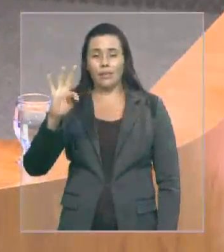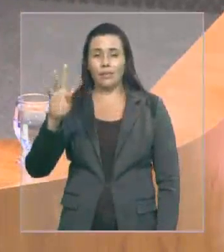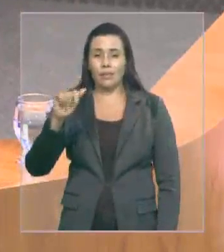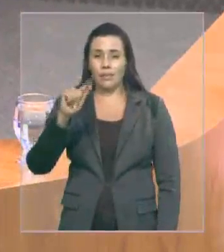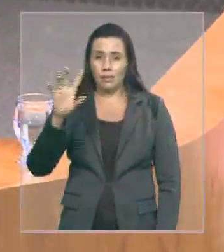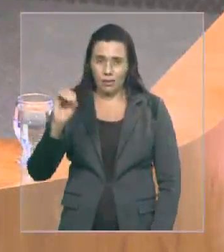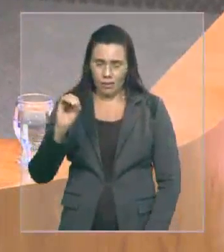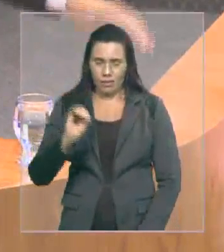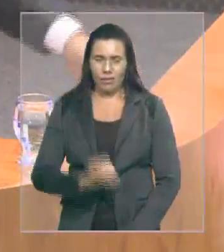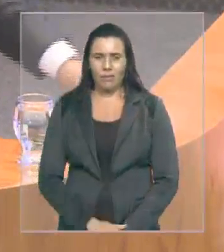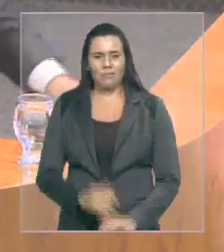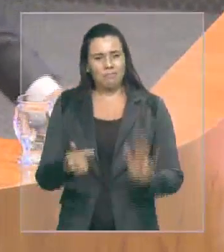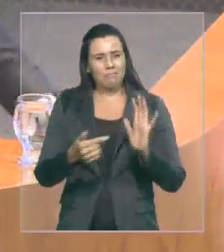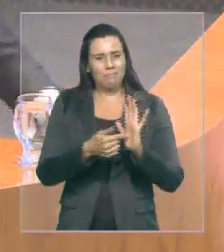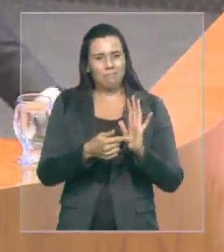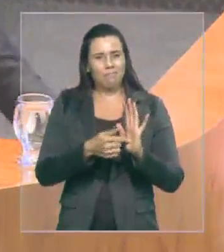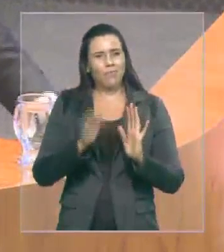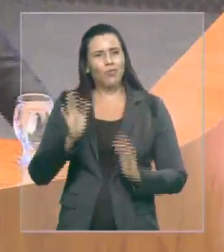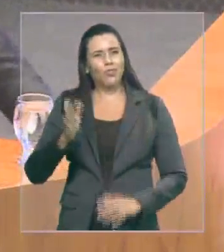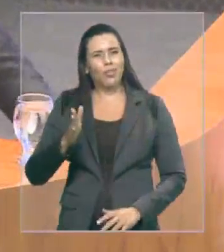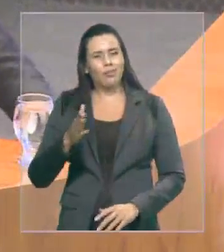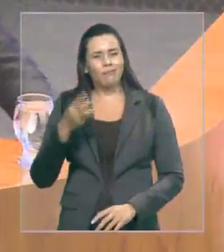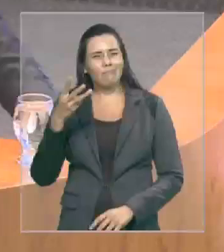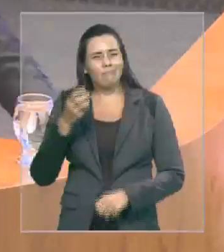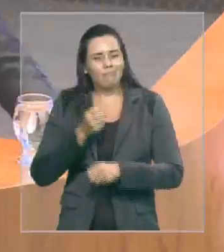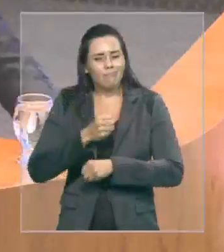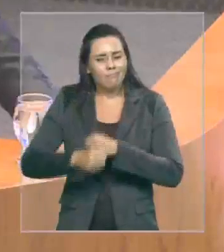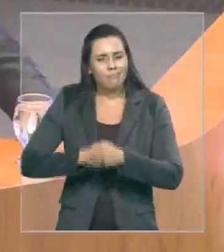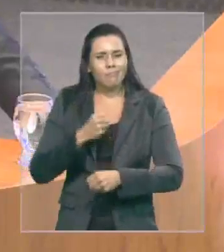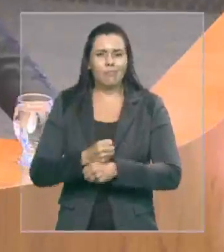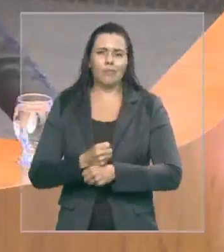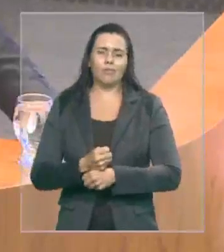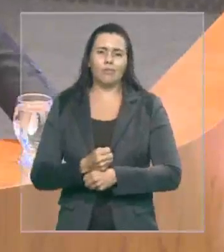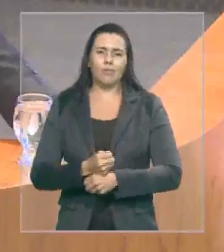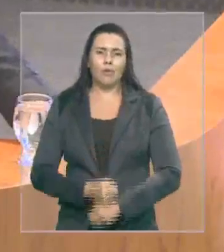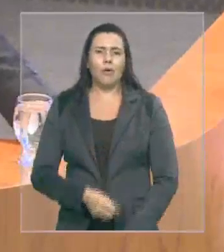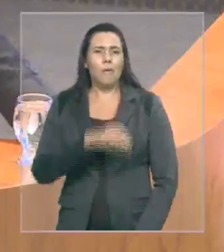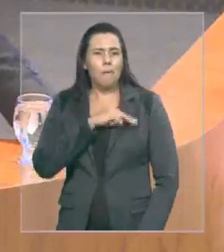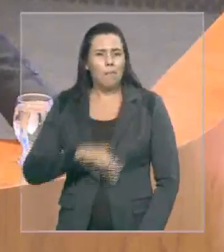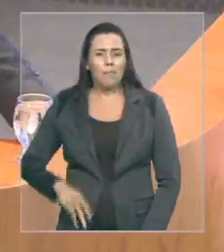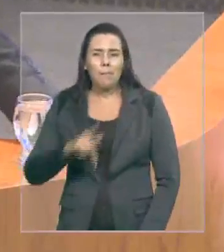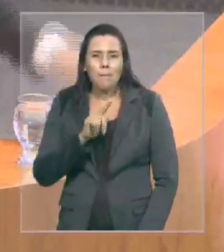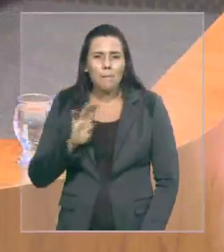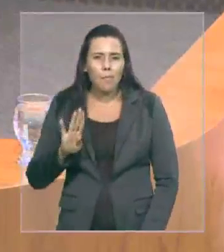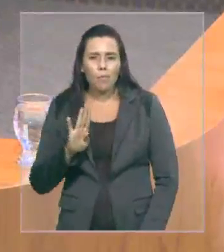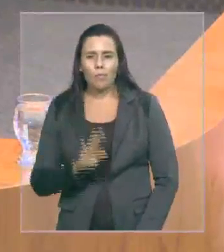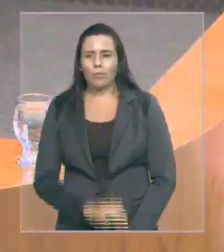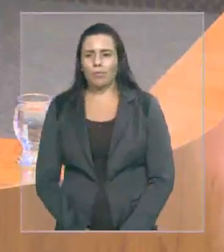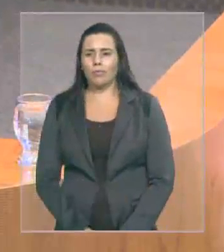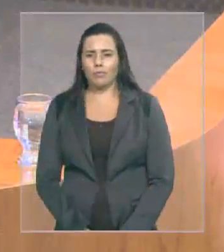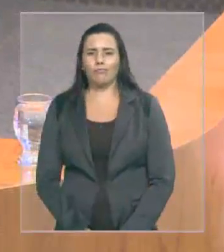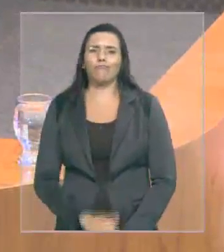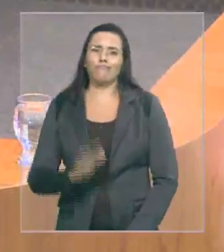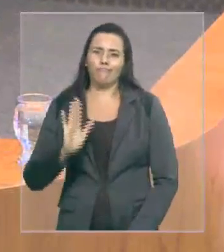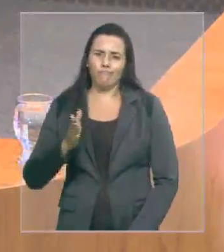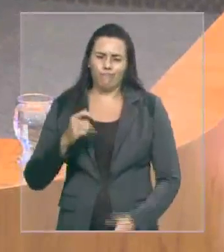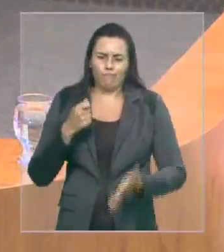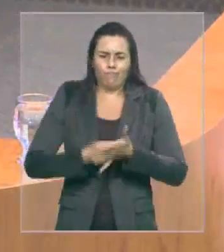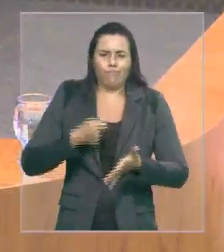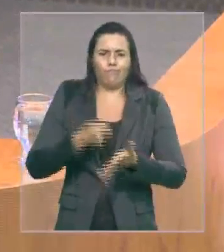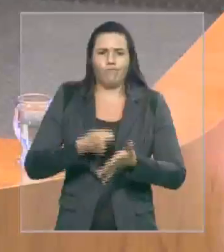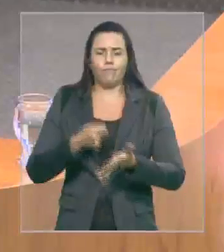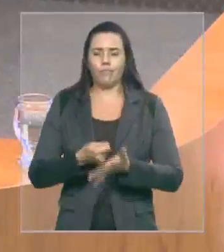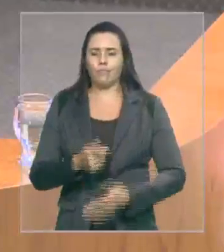anos no Ministério Público, uma ação transitada em julgado. Cabe aqui, não uma crítica,